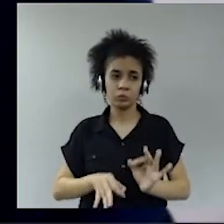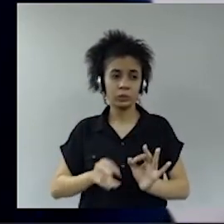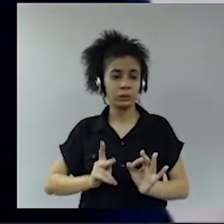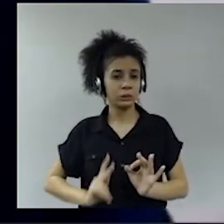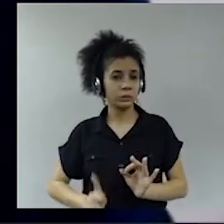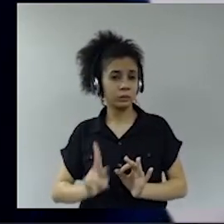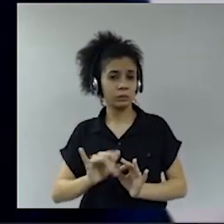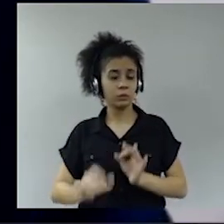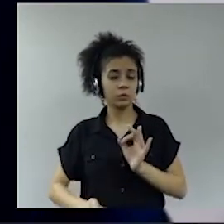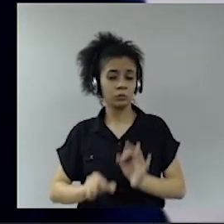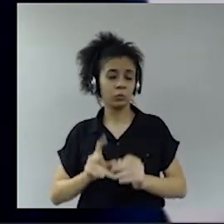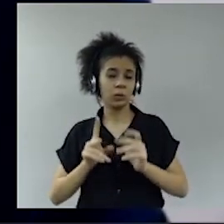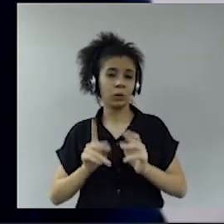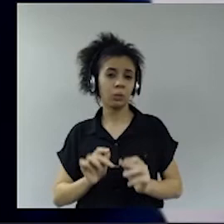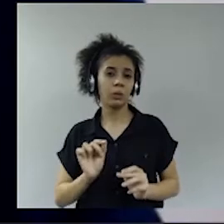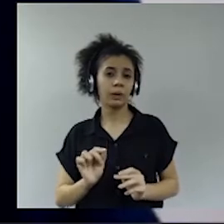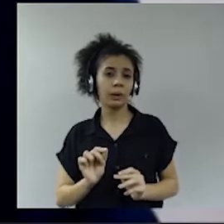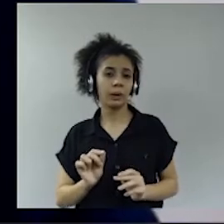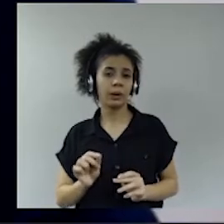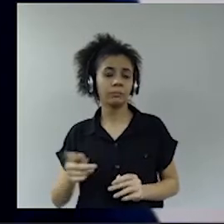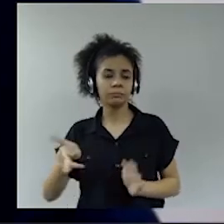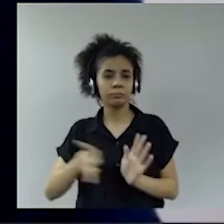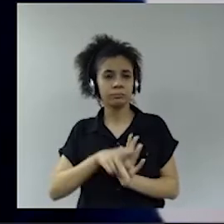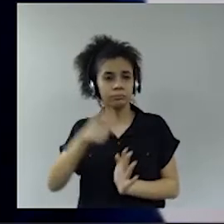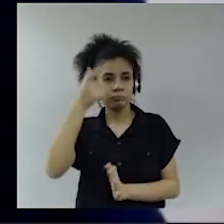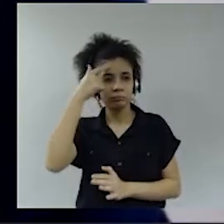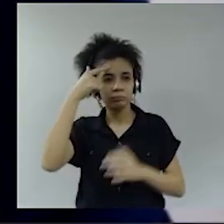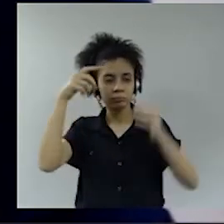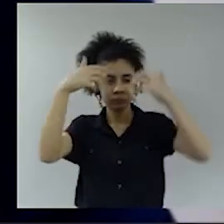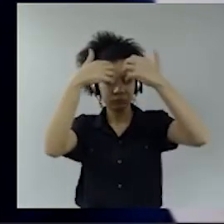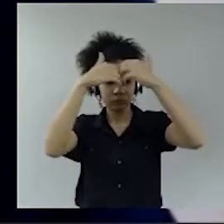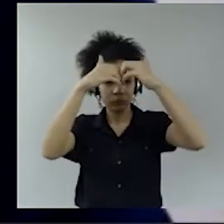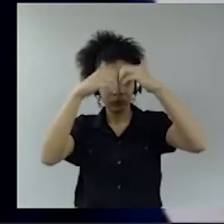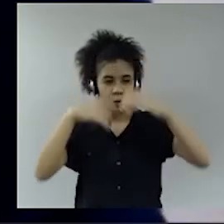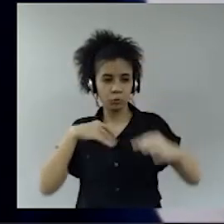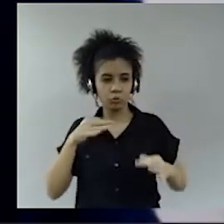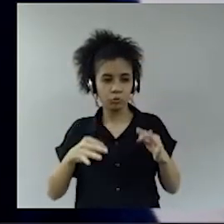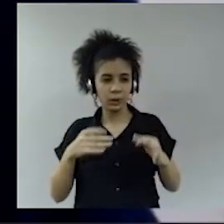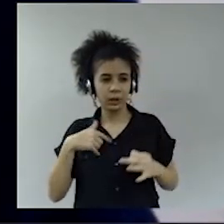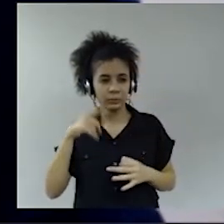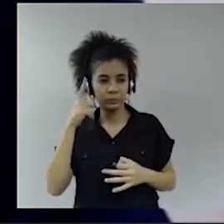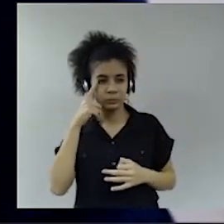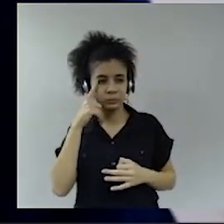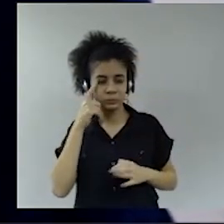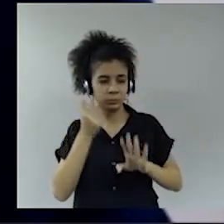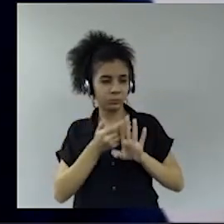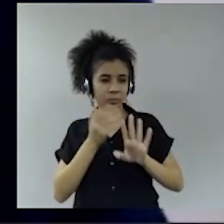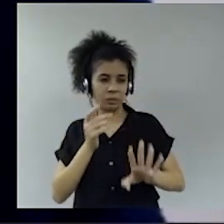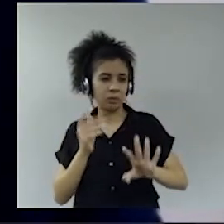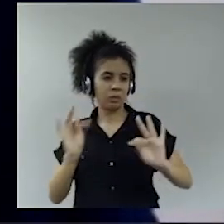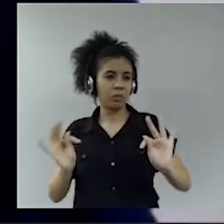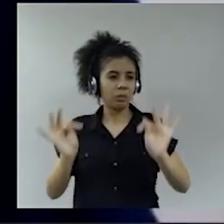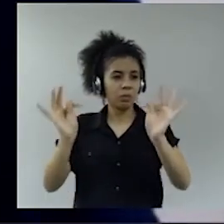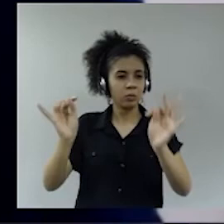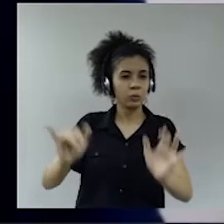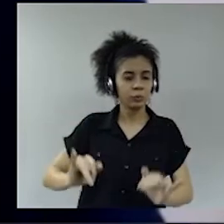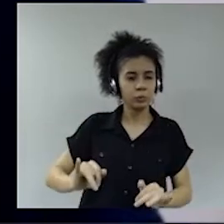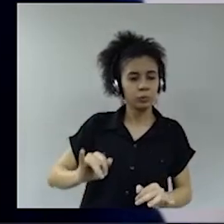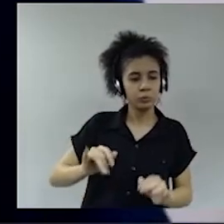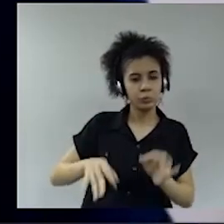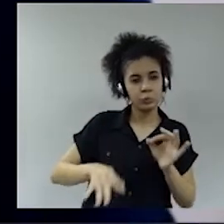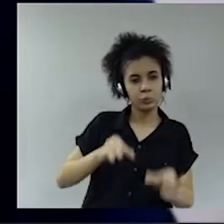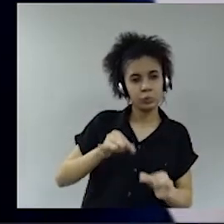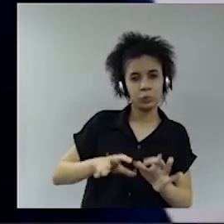sempre julgará de acordo com a sua consciência, desatrelado de tecnicismos jurídicos,